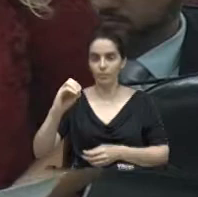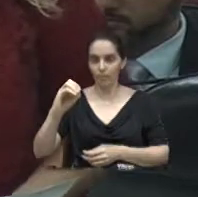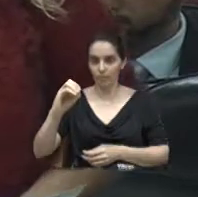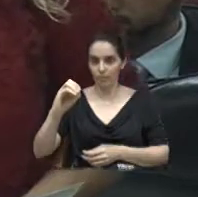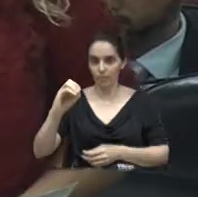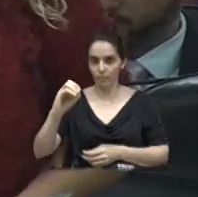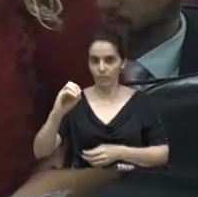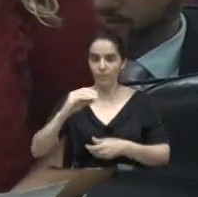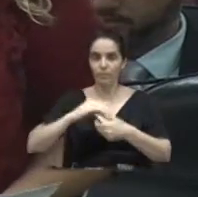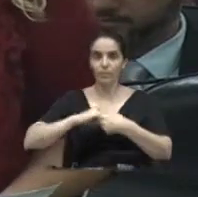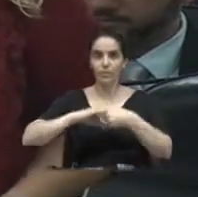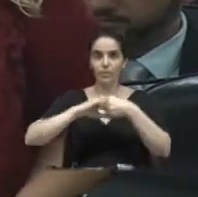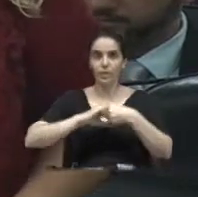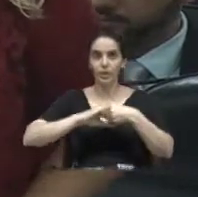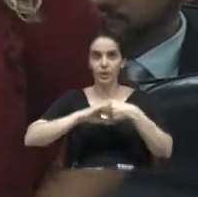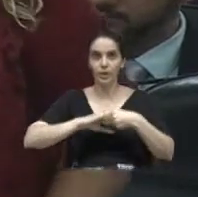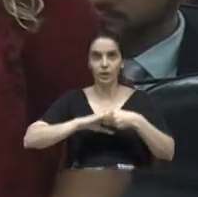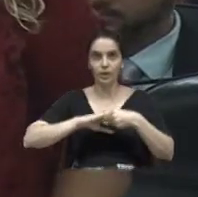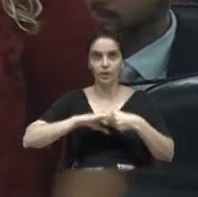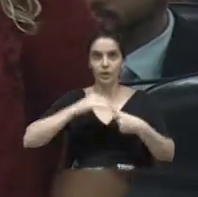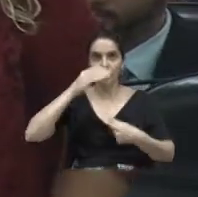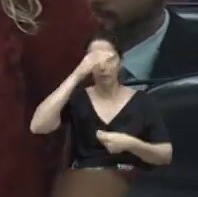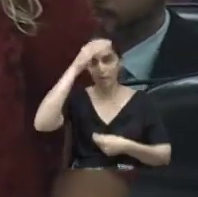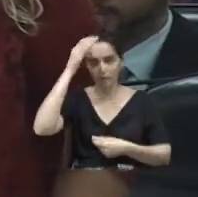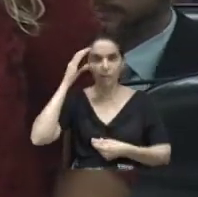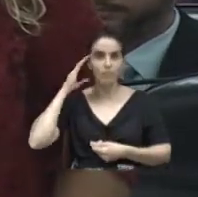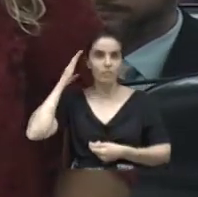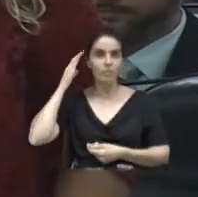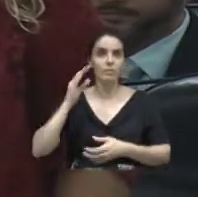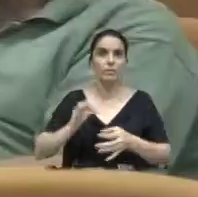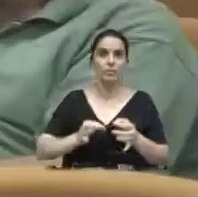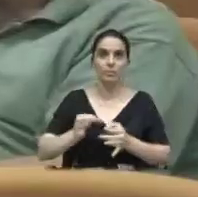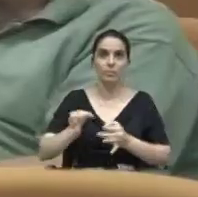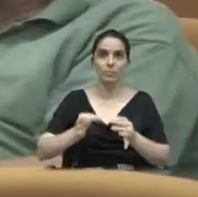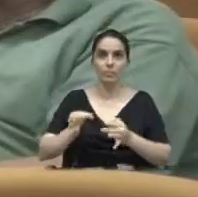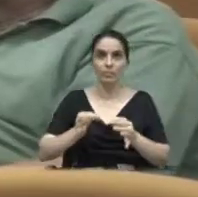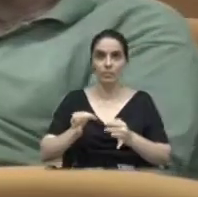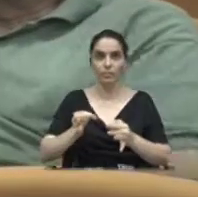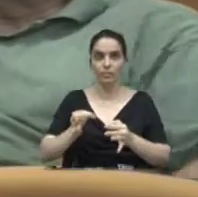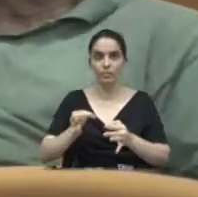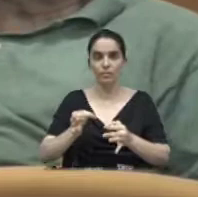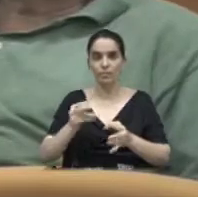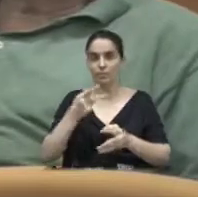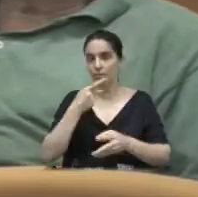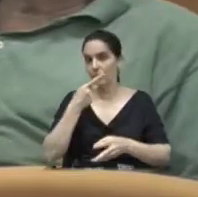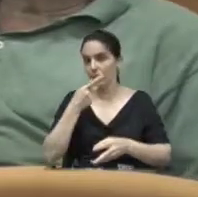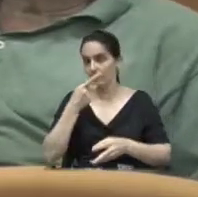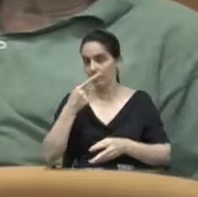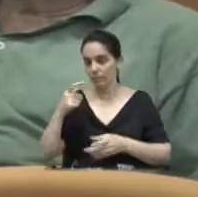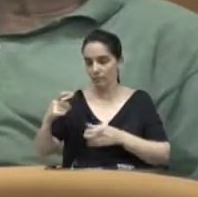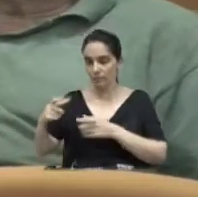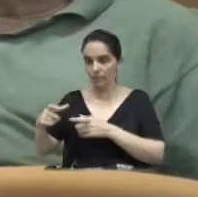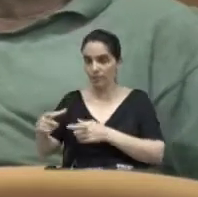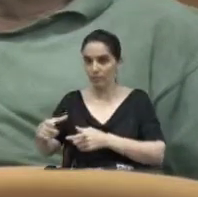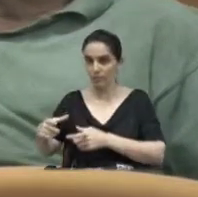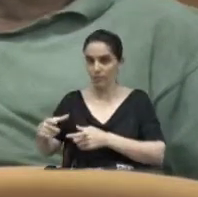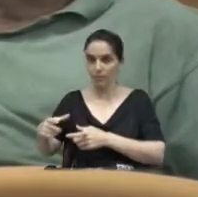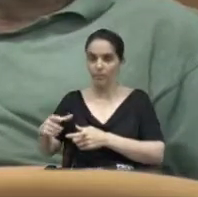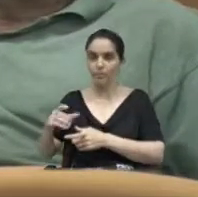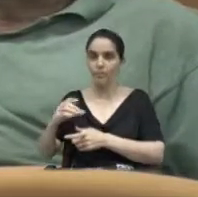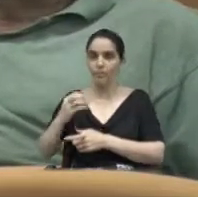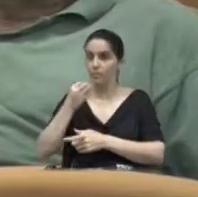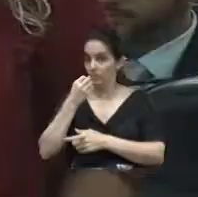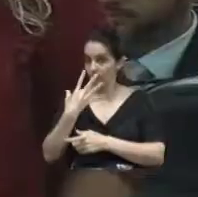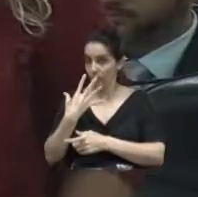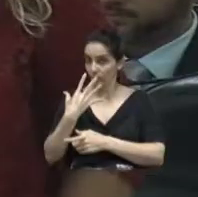quero parabenizar você, vereadora Carol, pelo seu projeto e dizer que a minha região lá também, do Jardim Boa